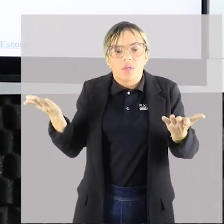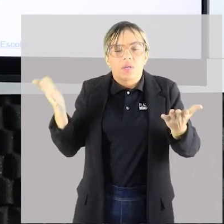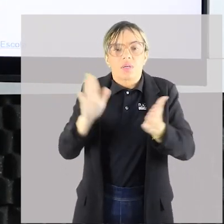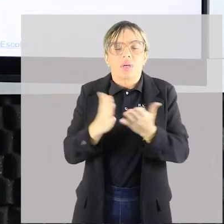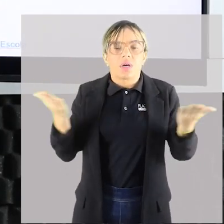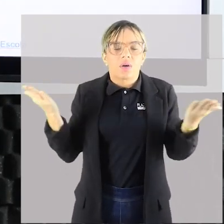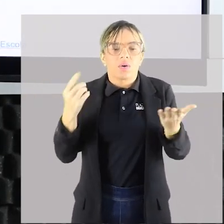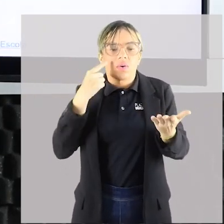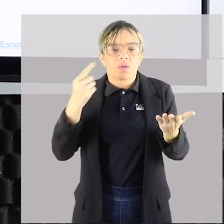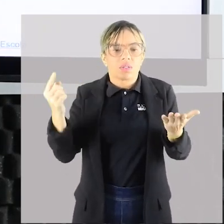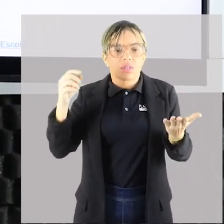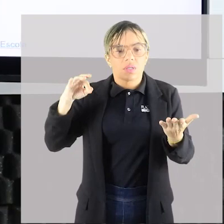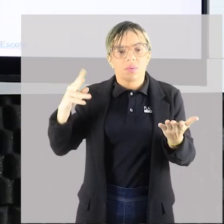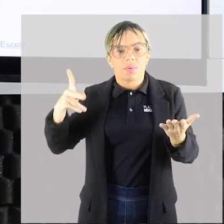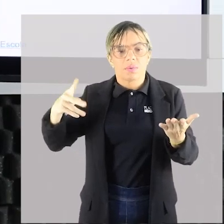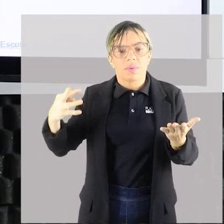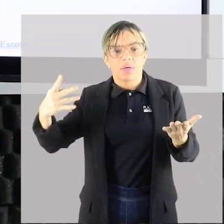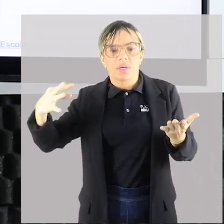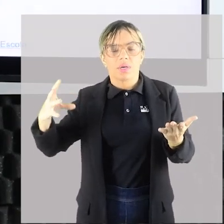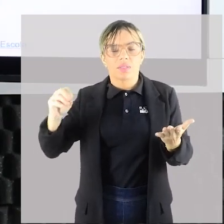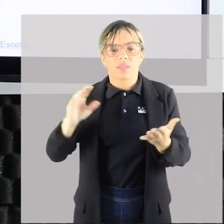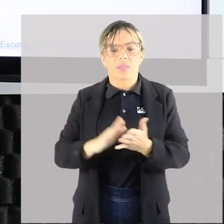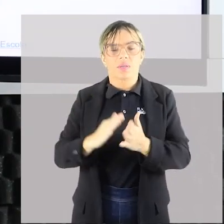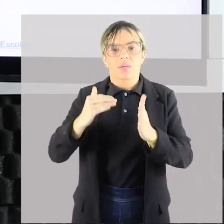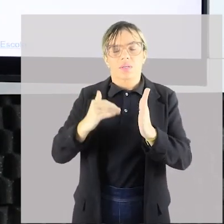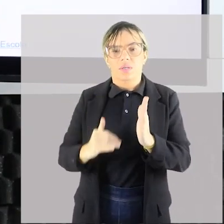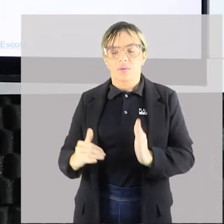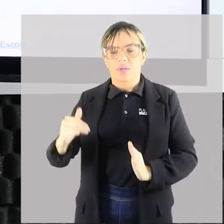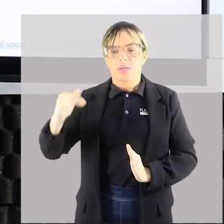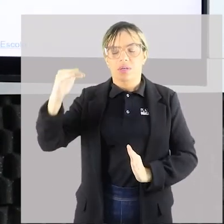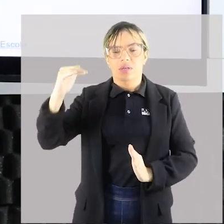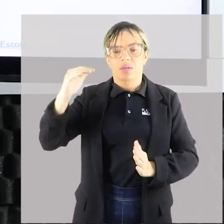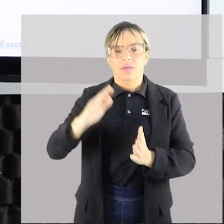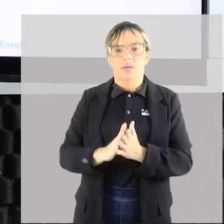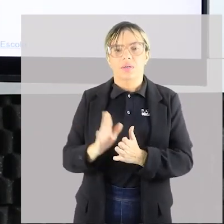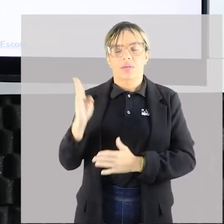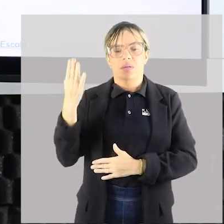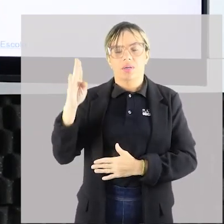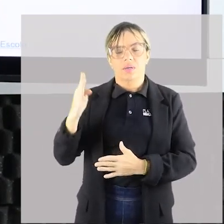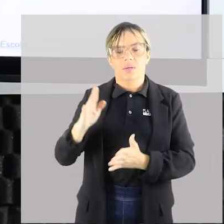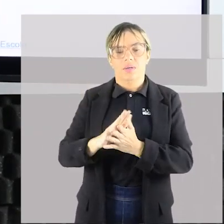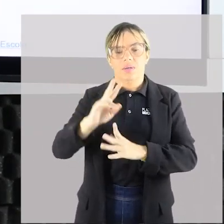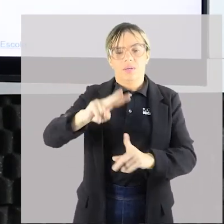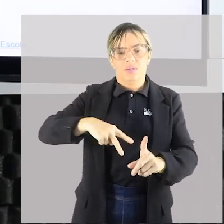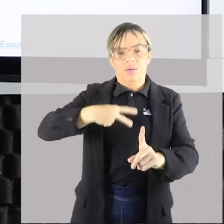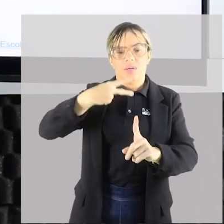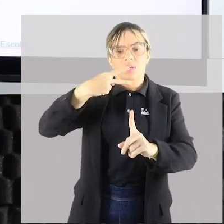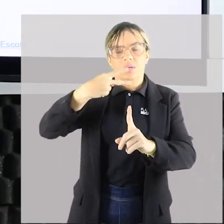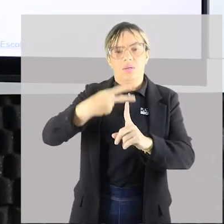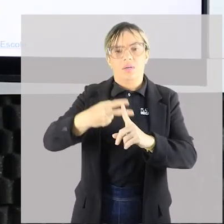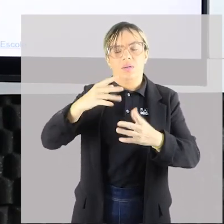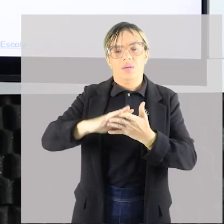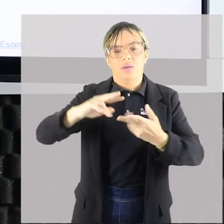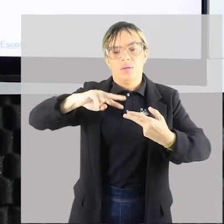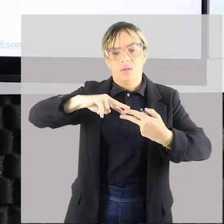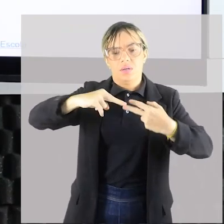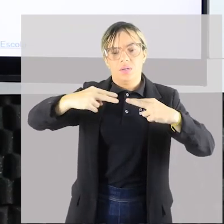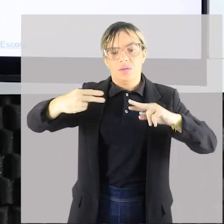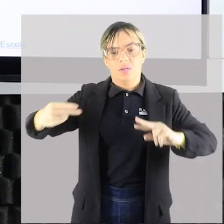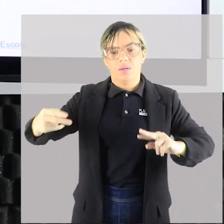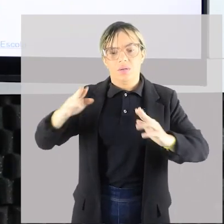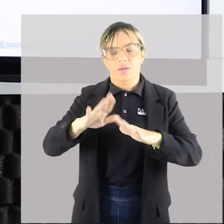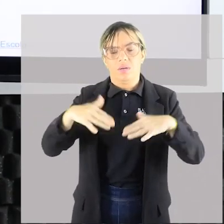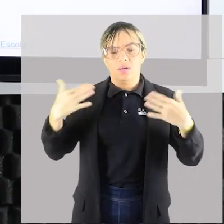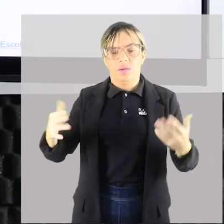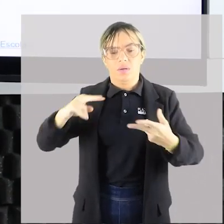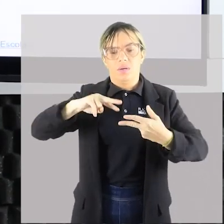vai crescer, tá certo? Depois ela vai duplicar o seu material genético, né?